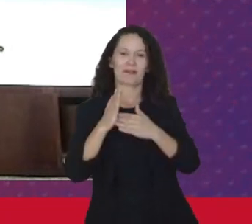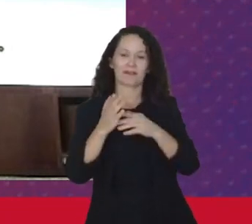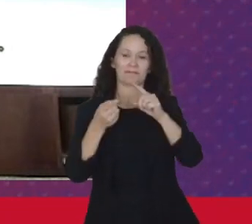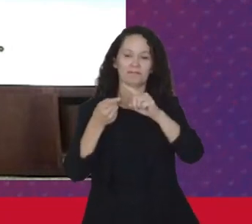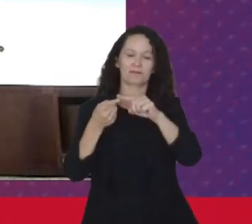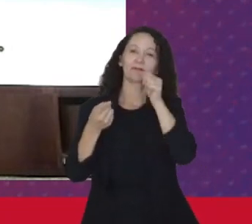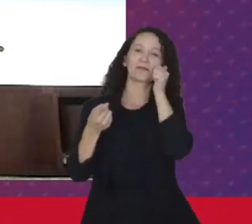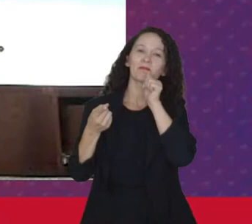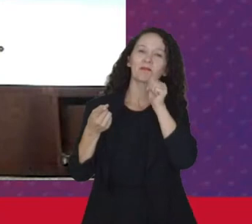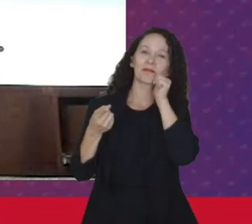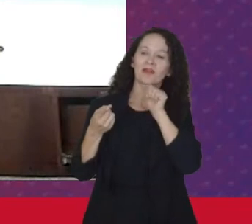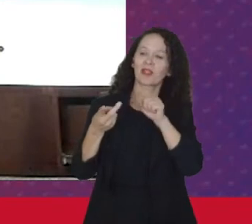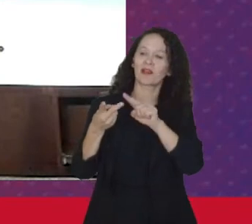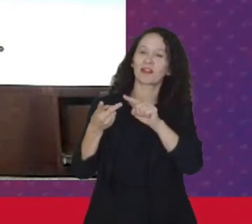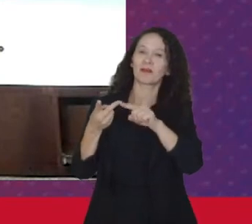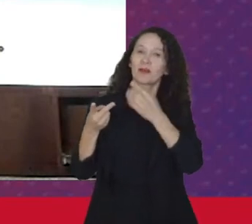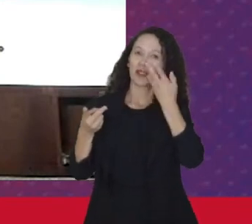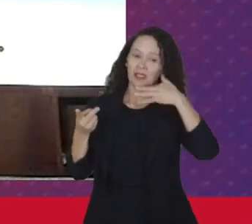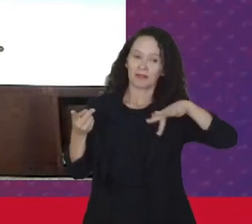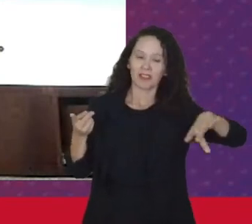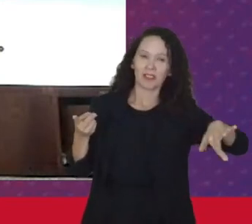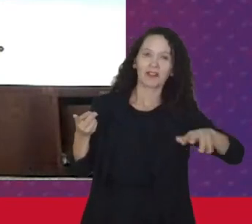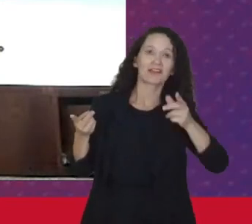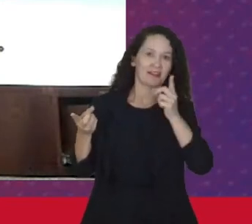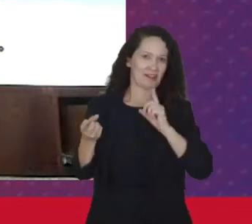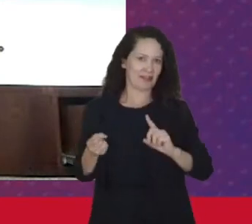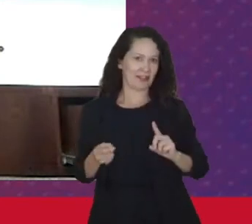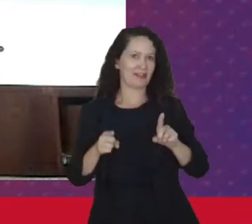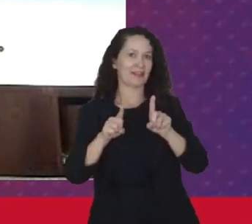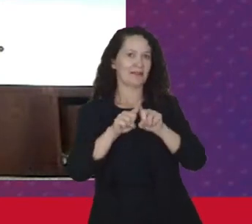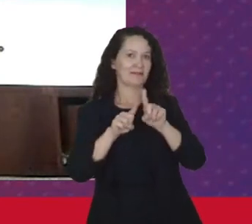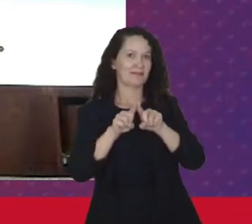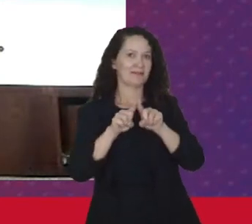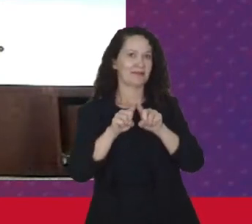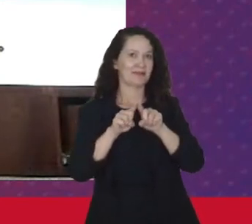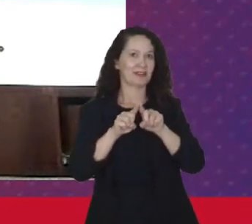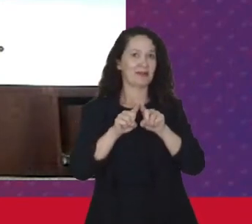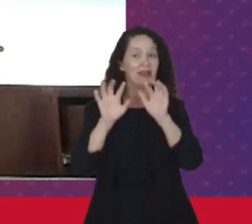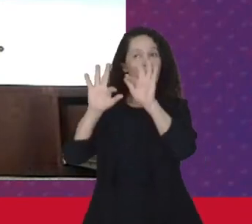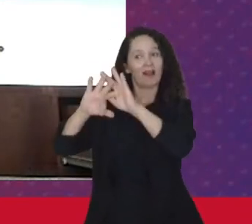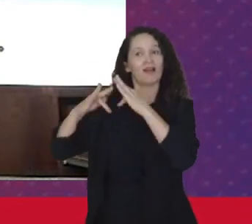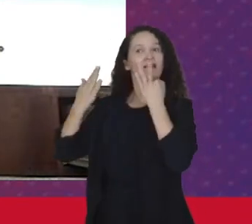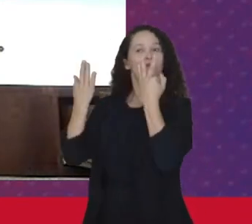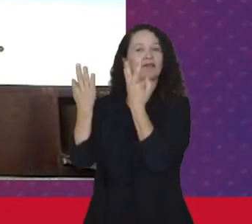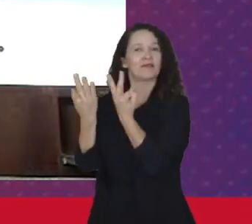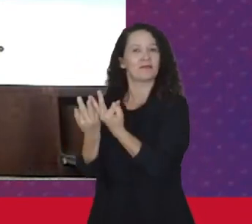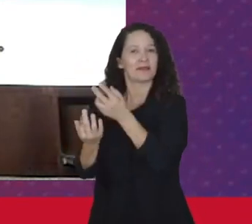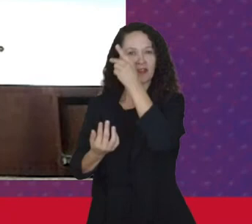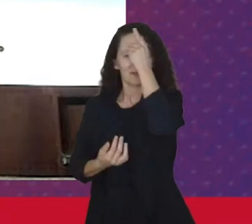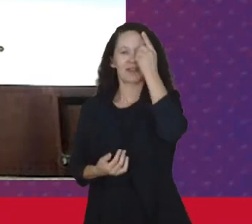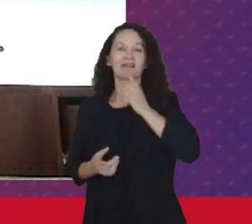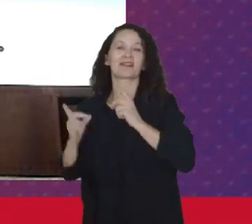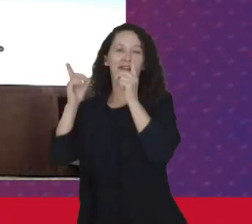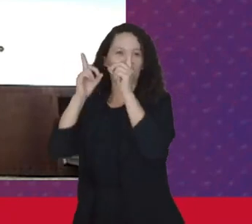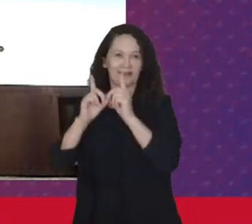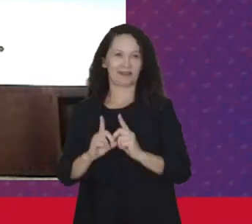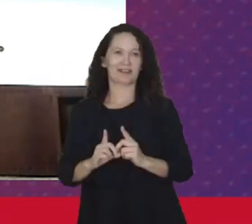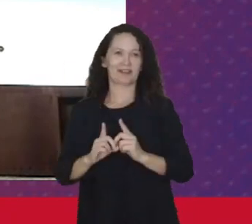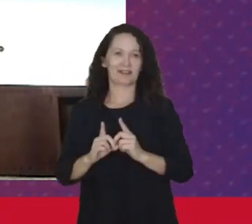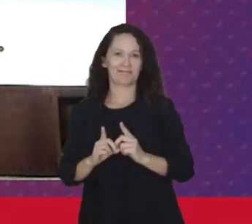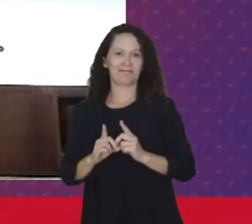as mulheres e meninas com deficiência e na família da pessoa com